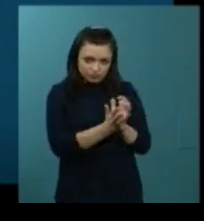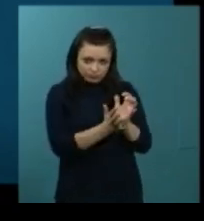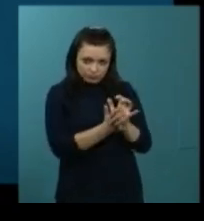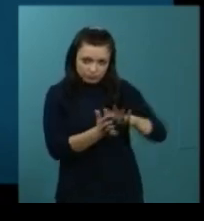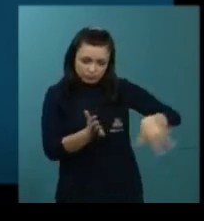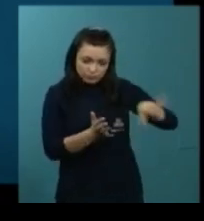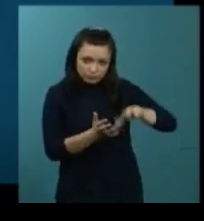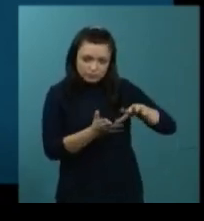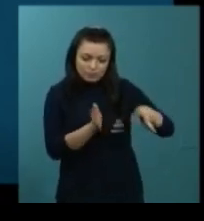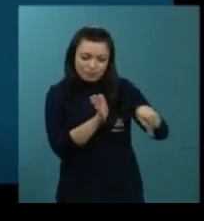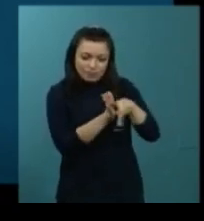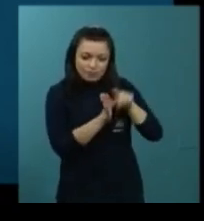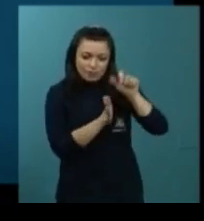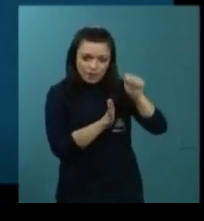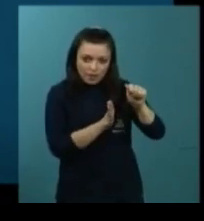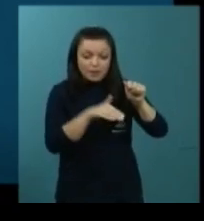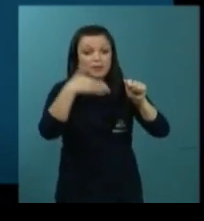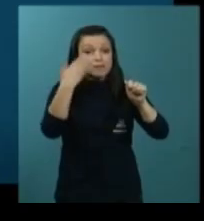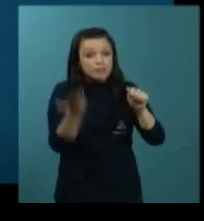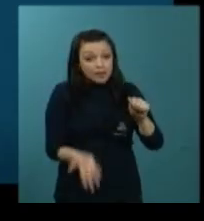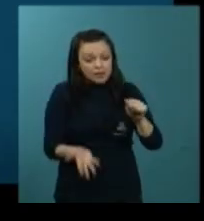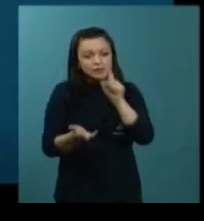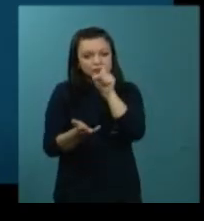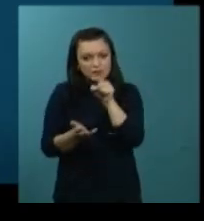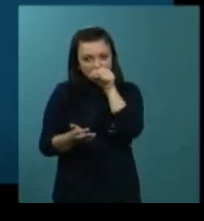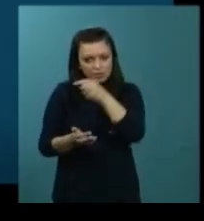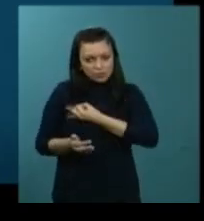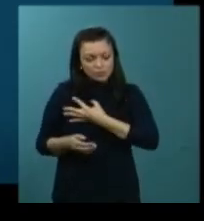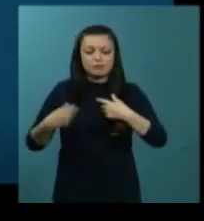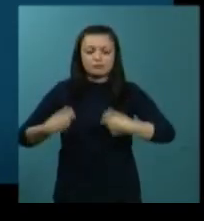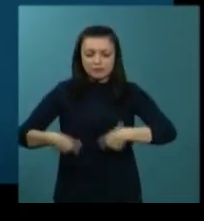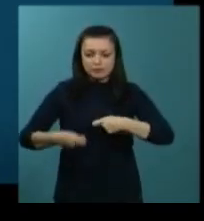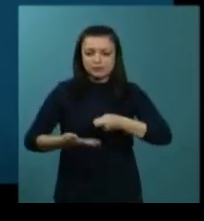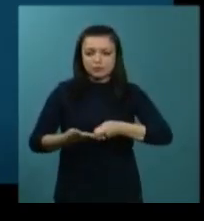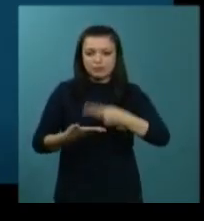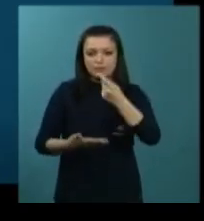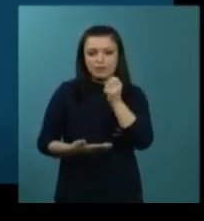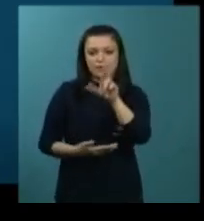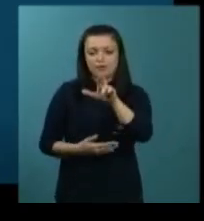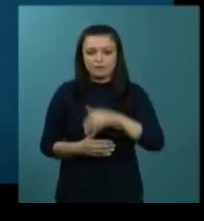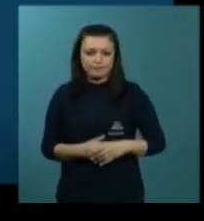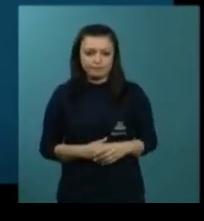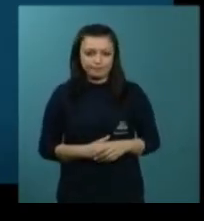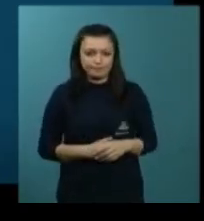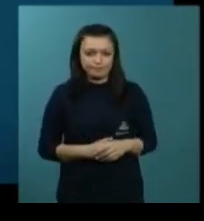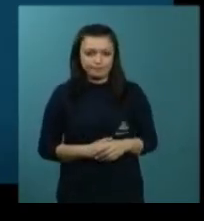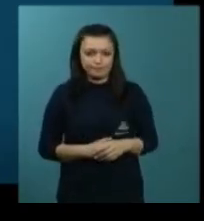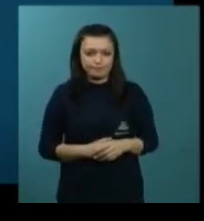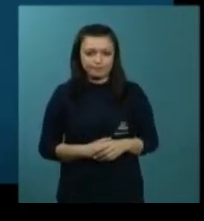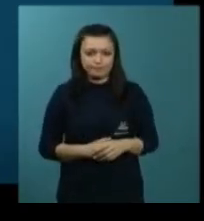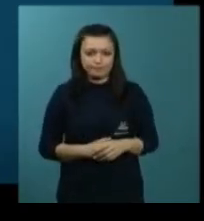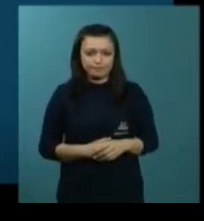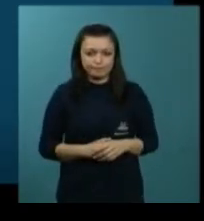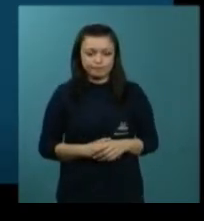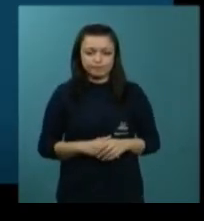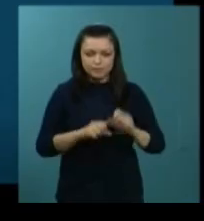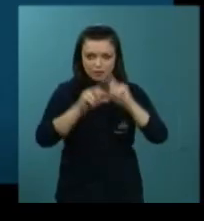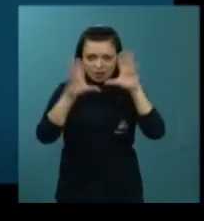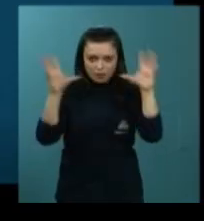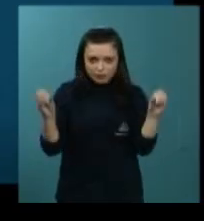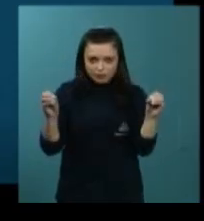pertencentes ao conjunto A, sendo que eles são pares. Está